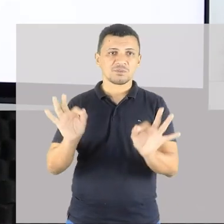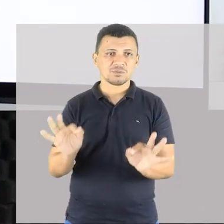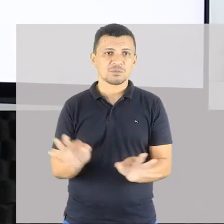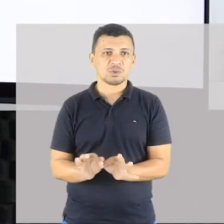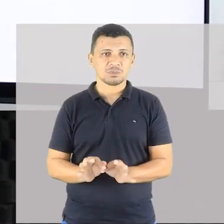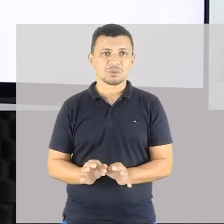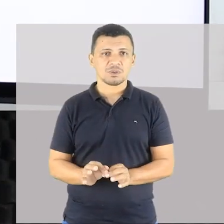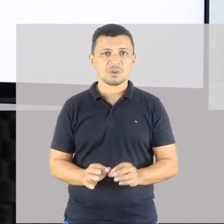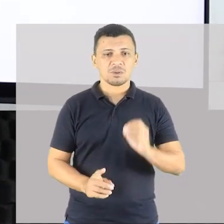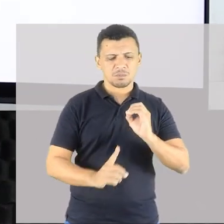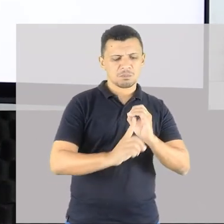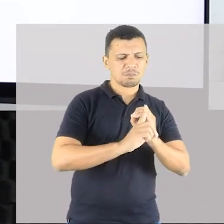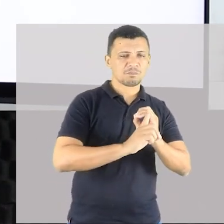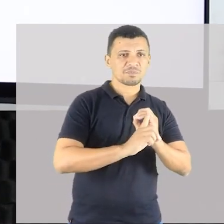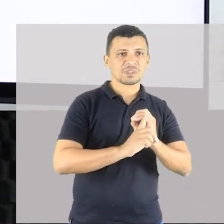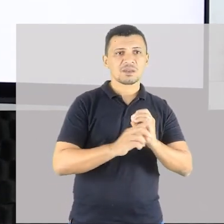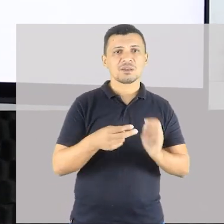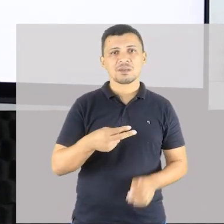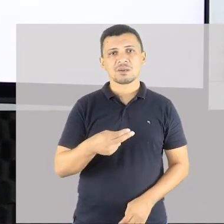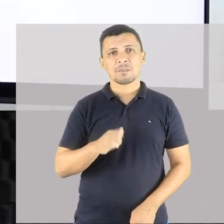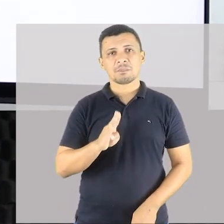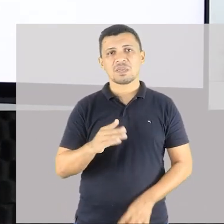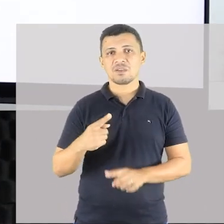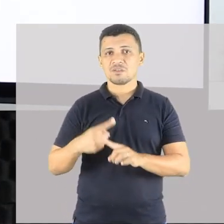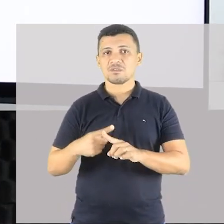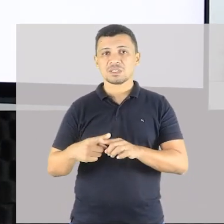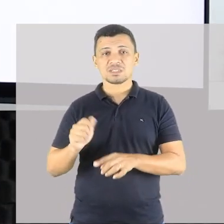eletromagnético é máximo.